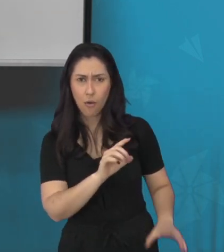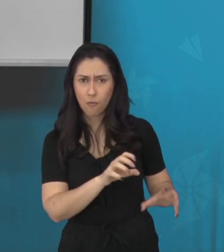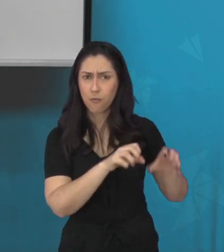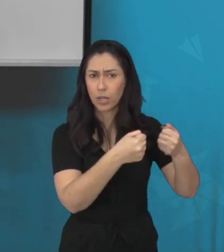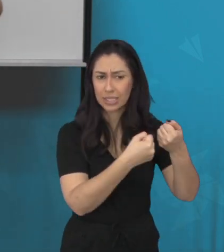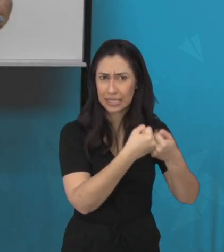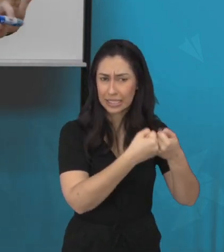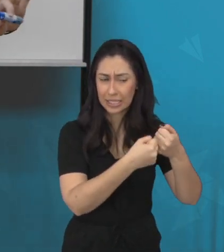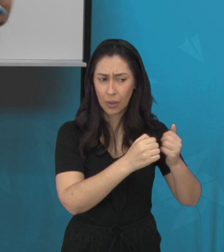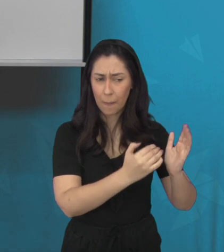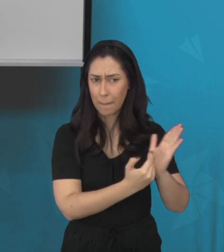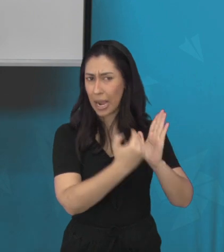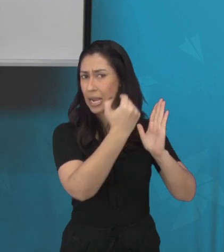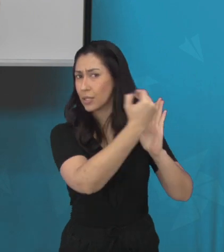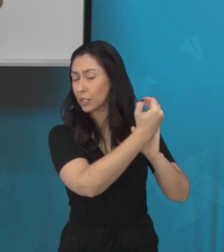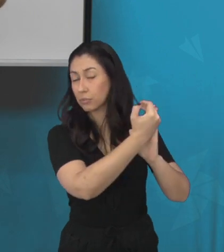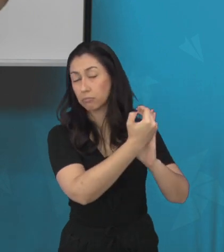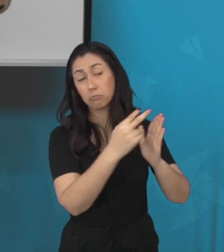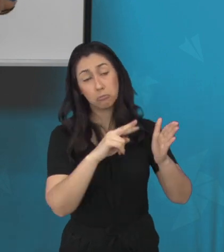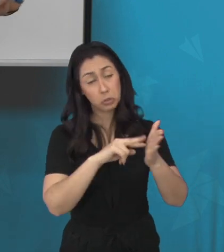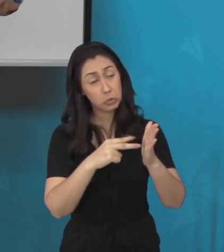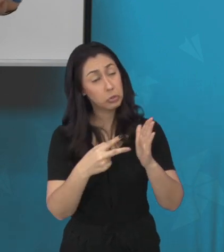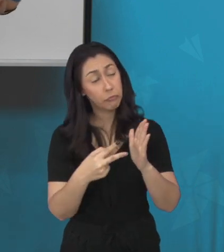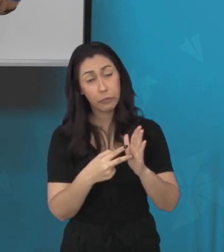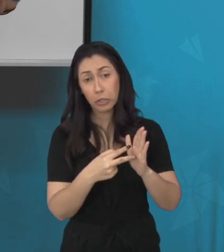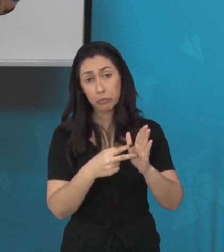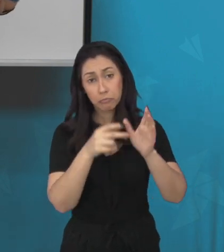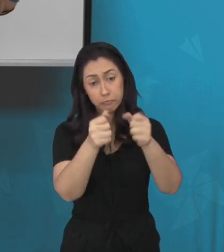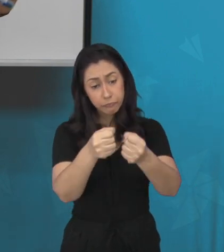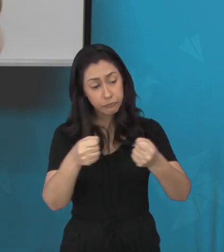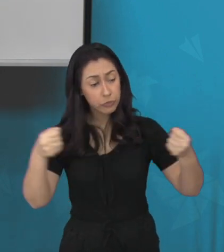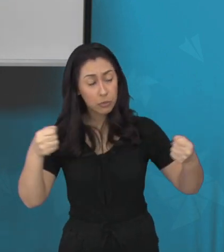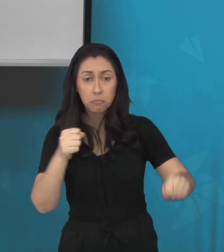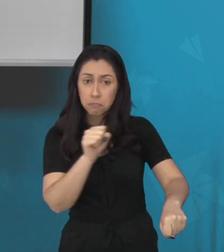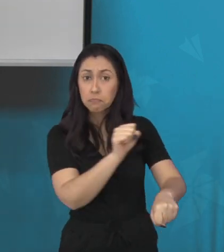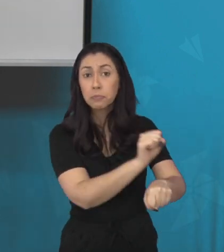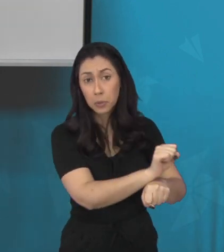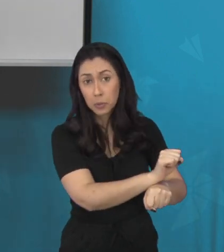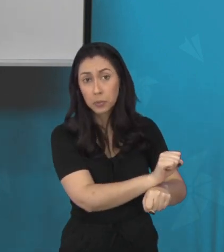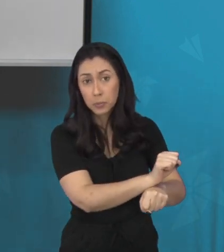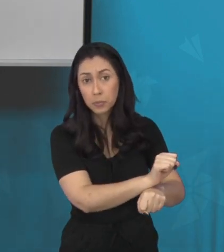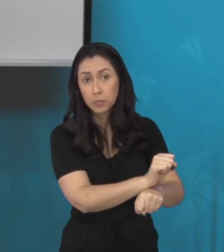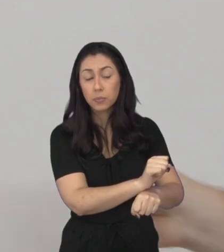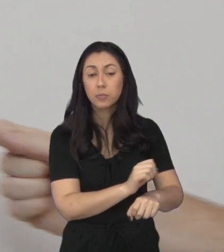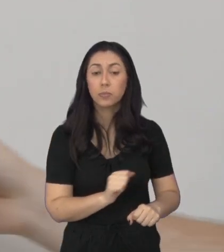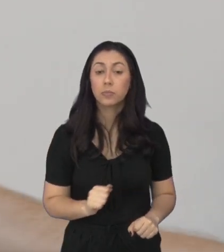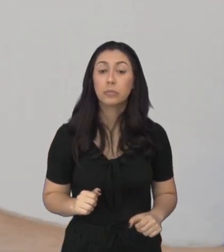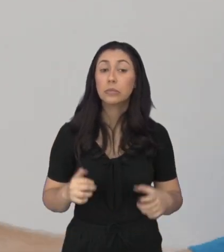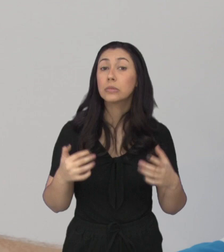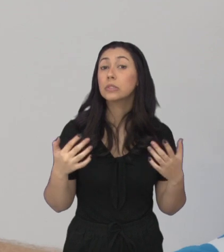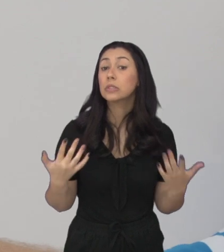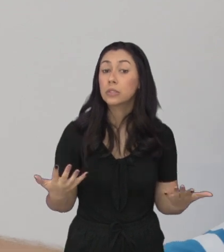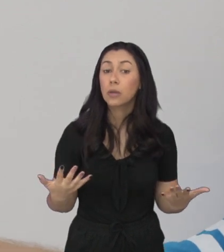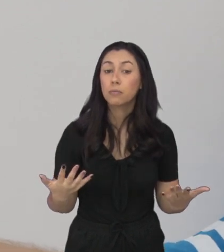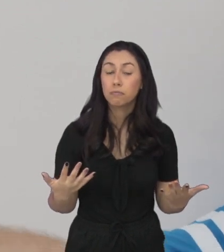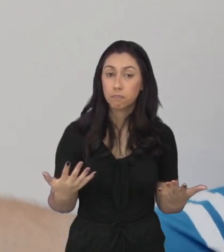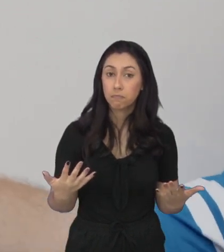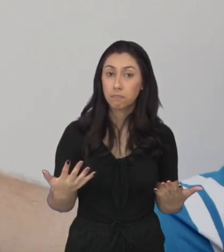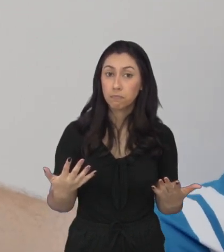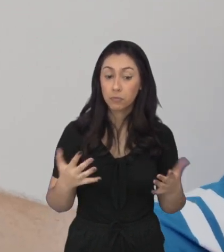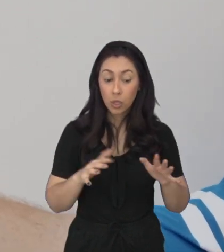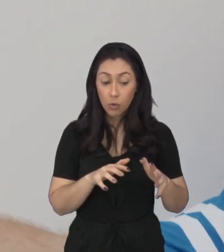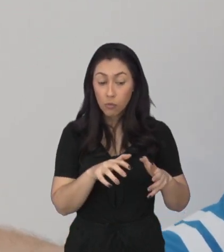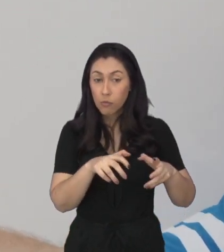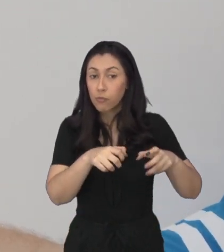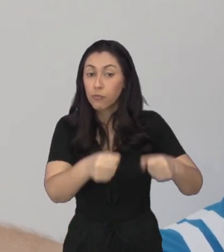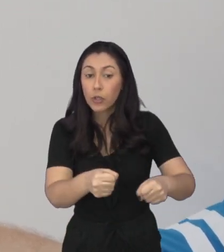ele ainda não está em movimento. Os 400 newtons não foram o suficiente. Tá bom? Então vamos lá. Matematicamente, força